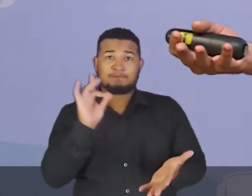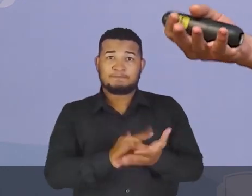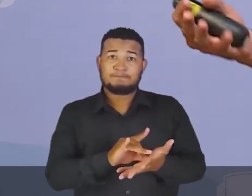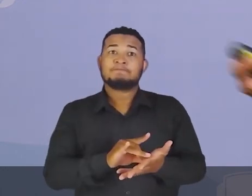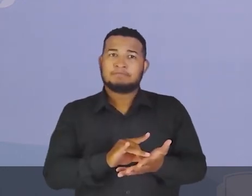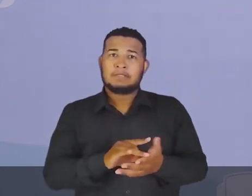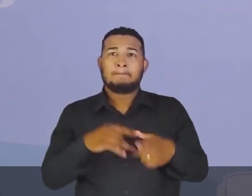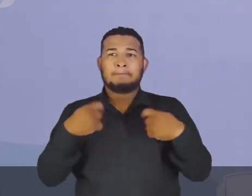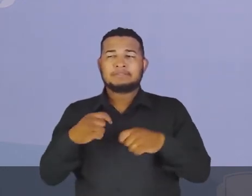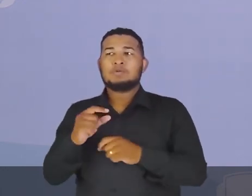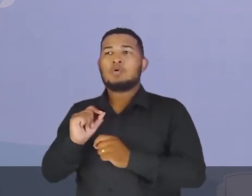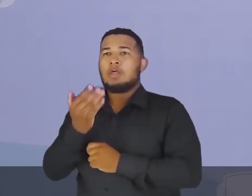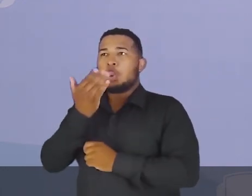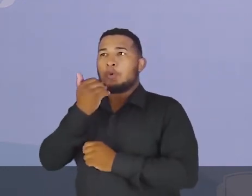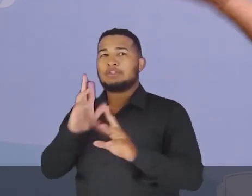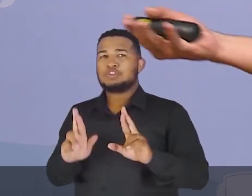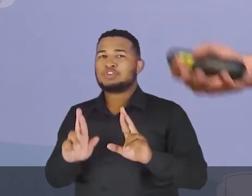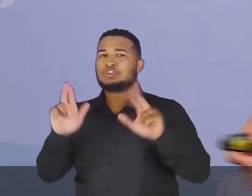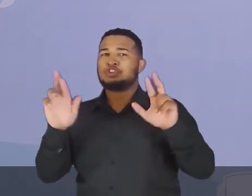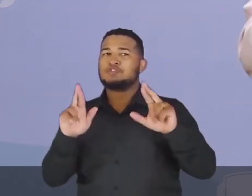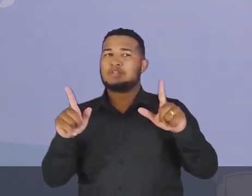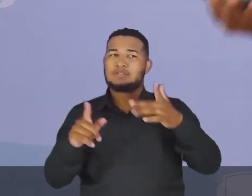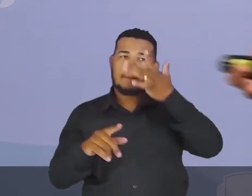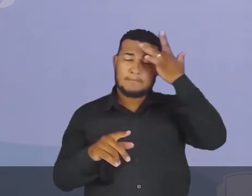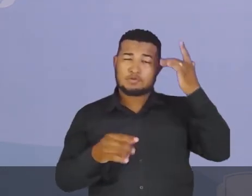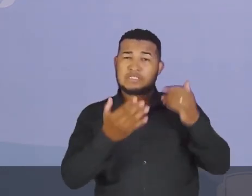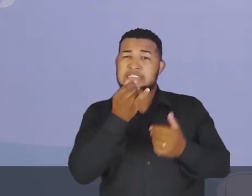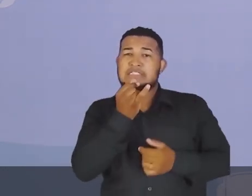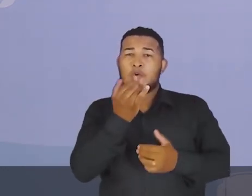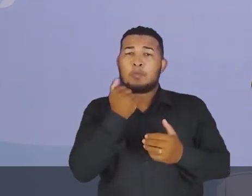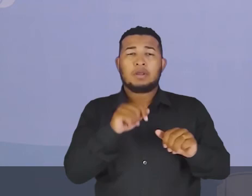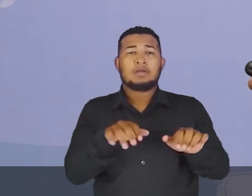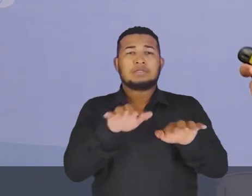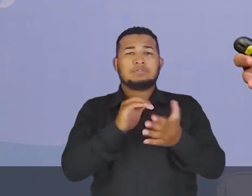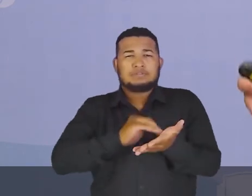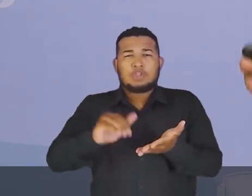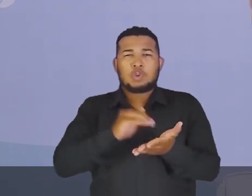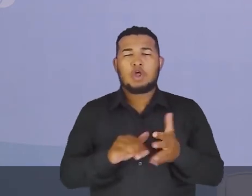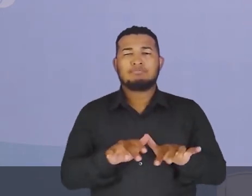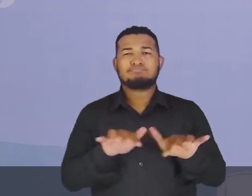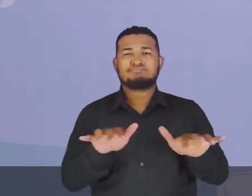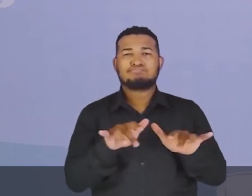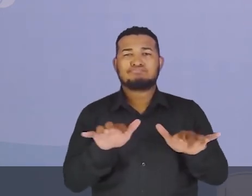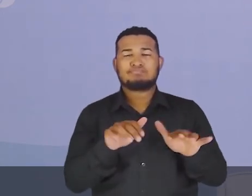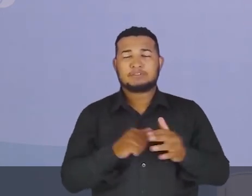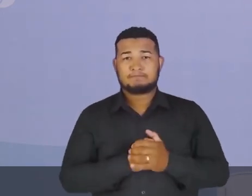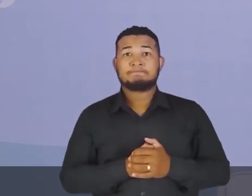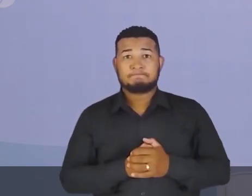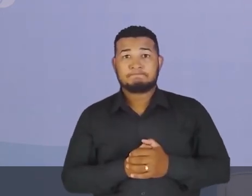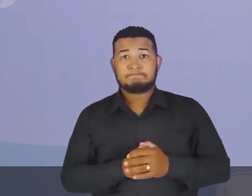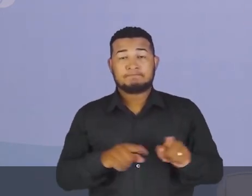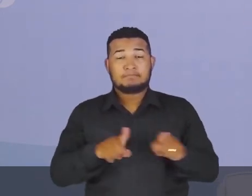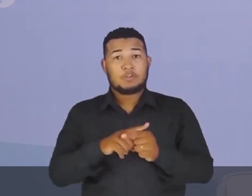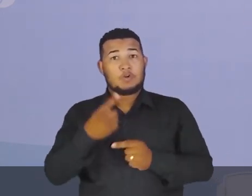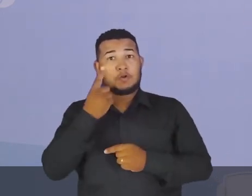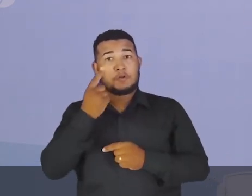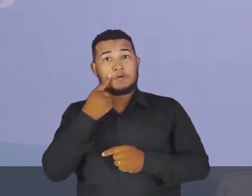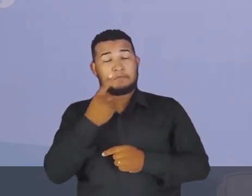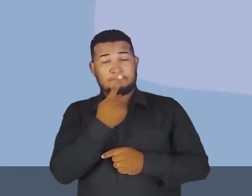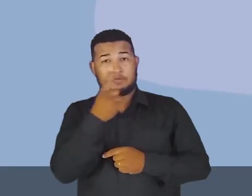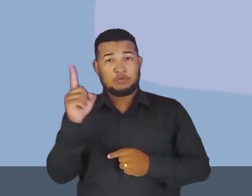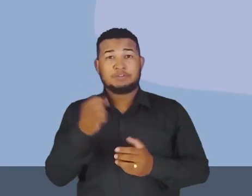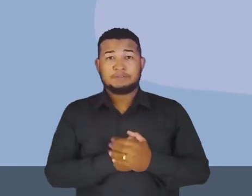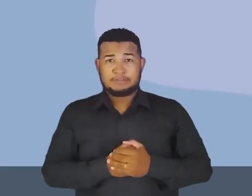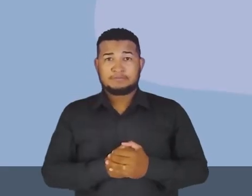trabalho dela, então ela vai ter que ter uma dieta diferente de uma pessoa que trabalha em escritório, por exemplo. E o mais importante, o último dado do slide,